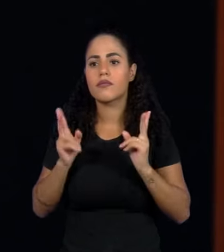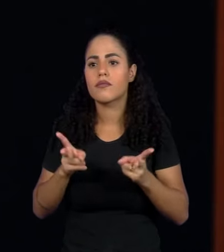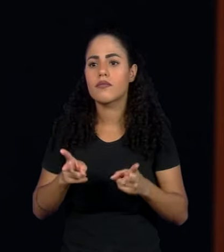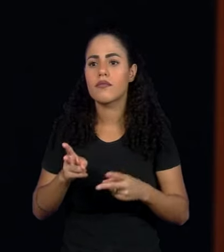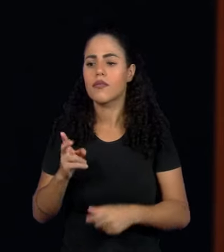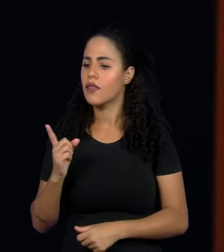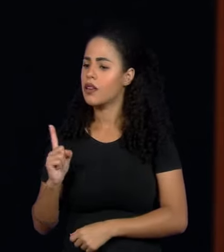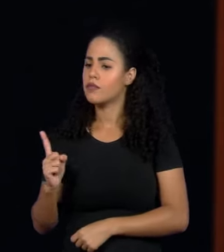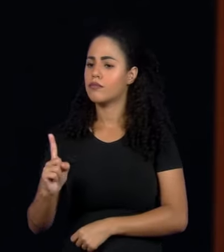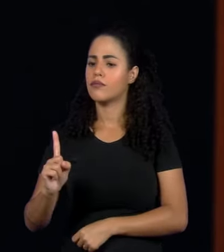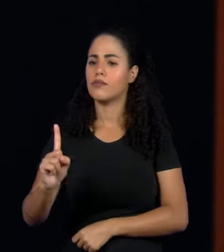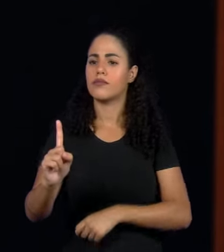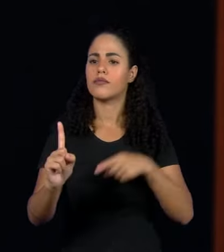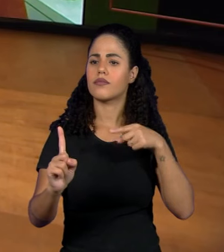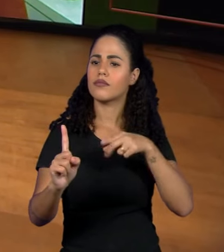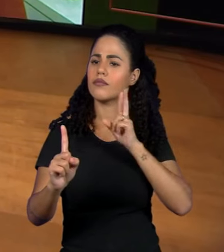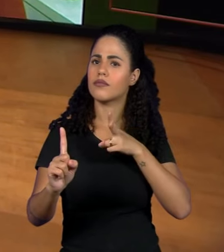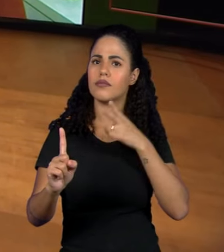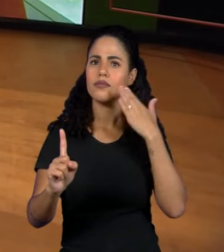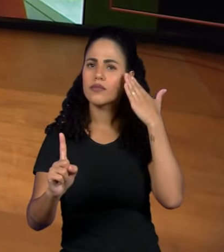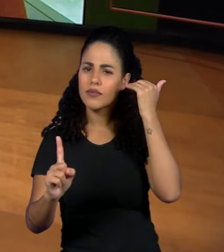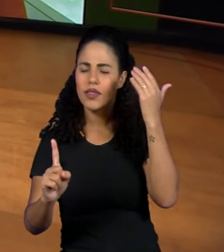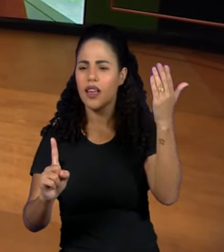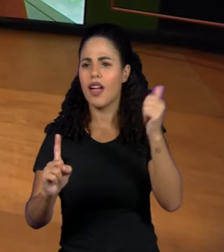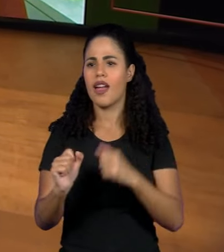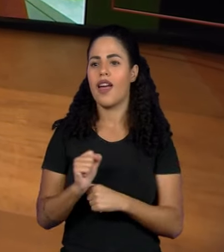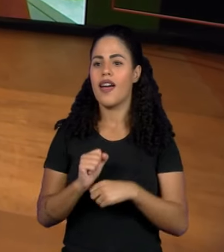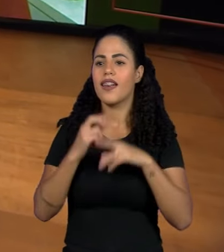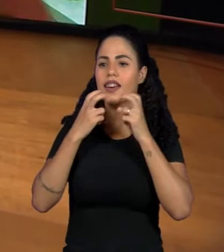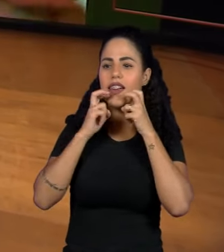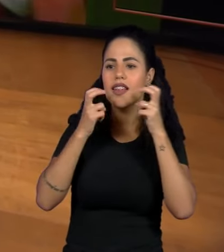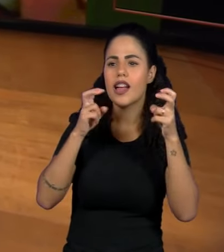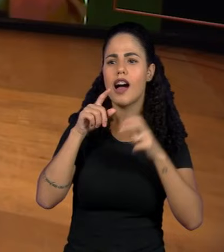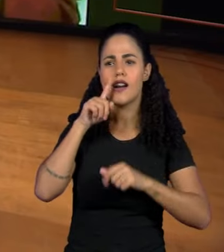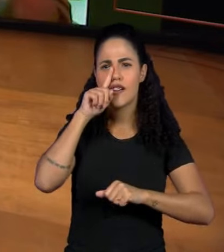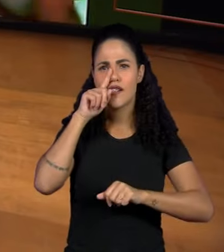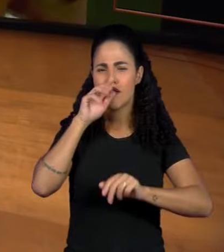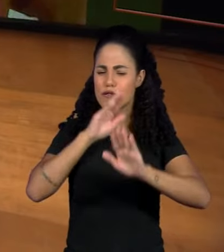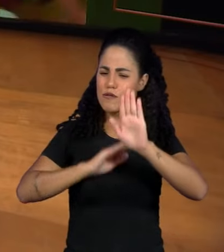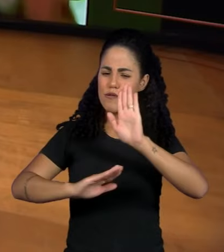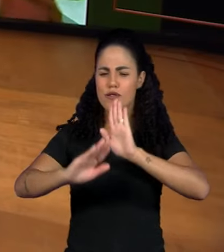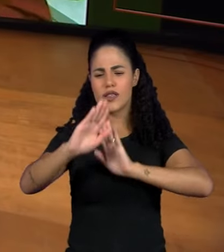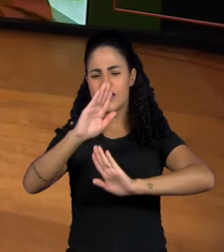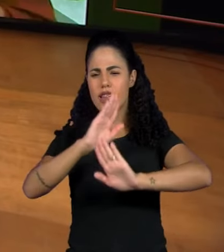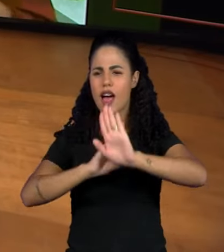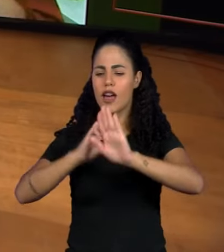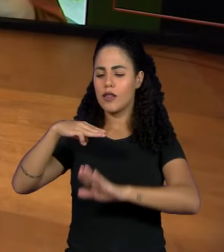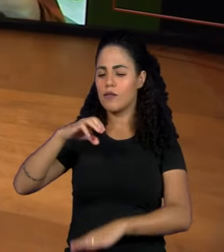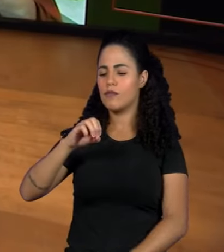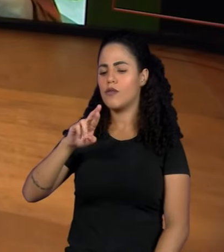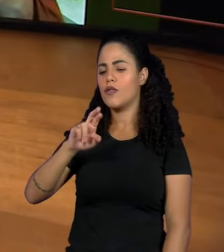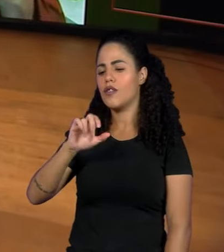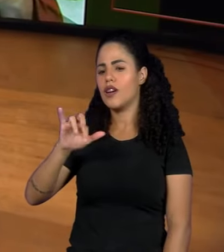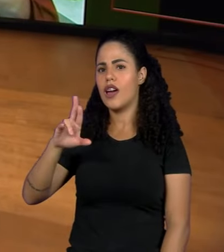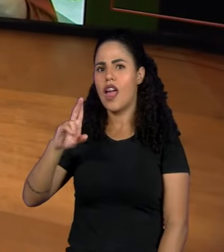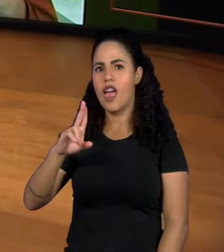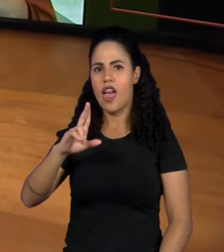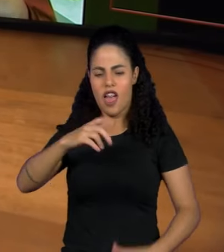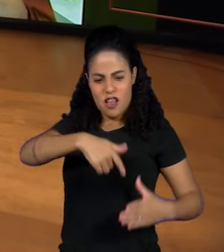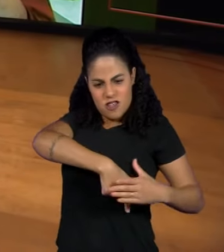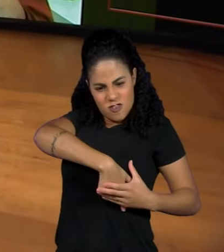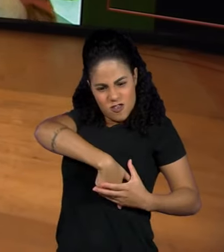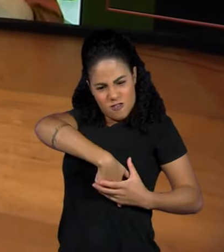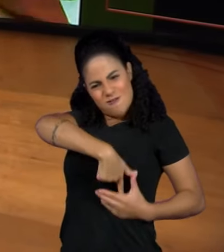ouvisse o grito, "Cuidado, Moreira!", ele botava a mão no paletó e tirava um